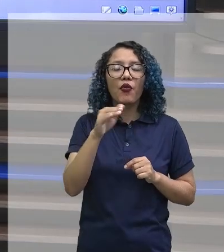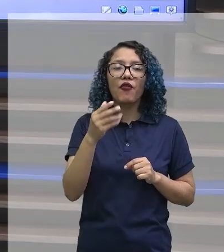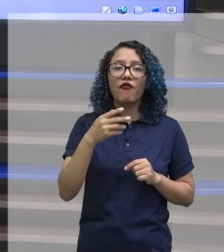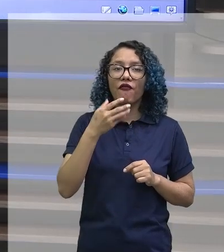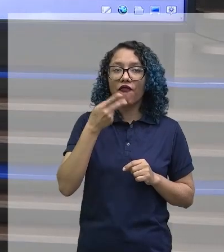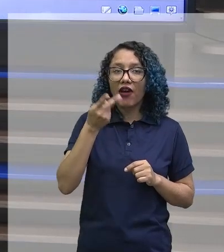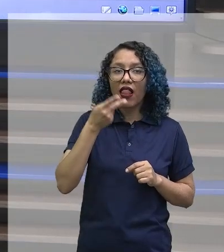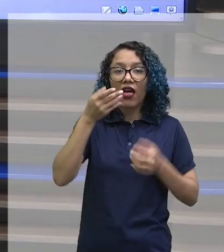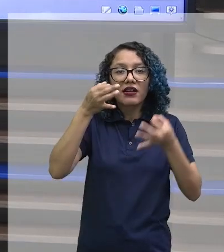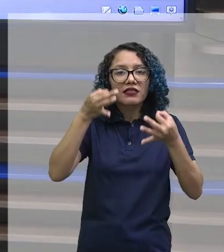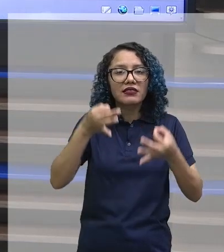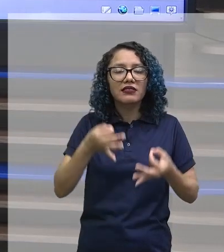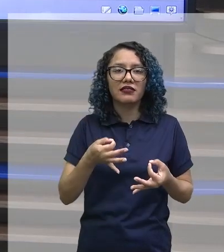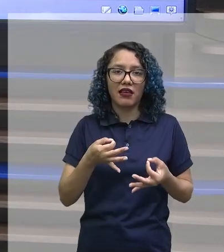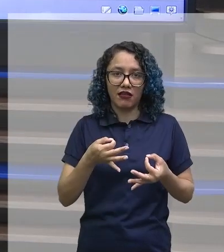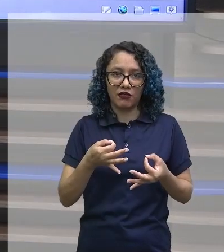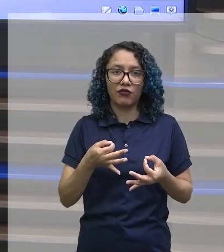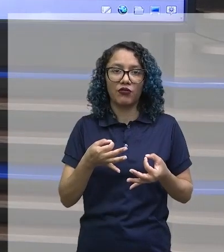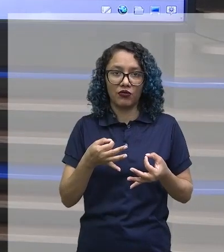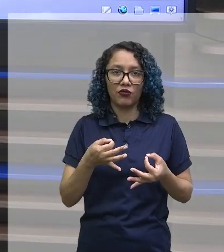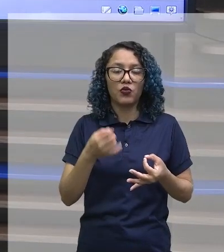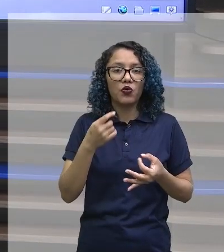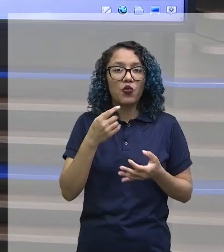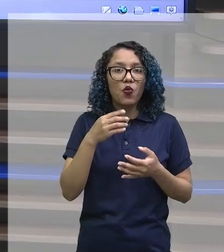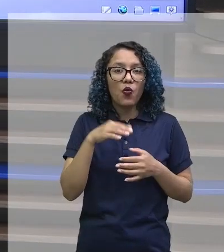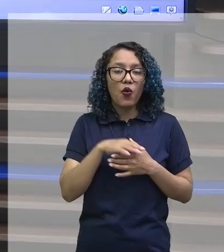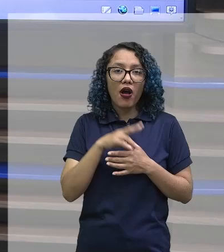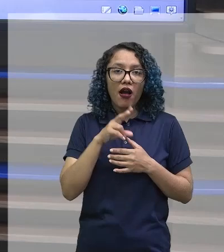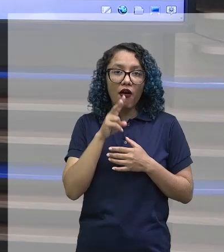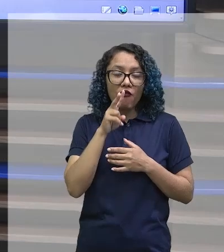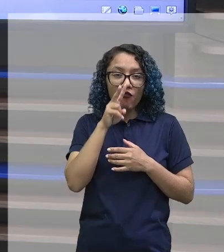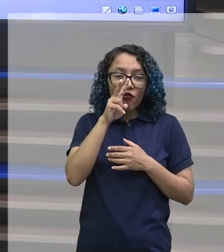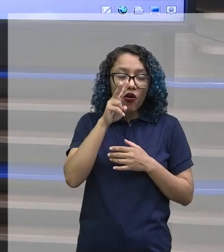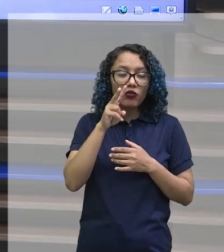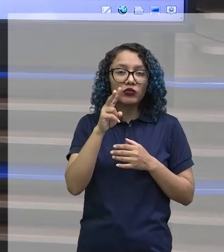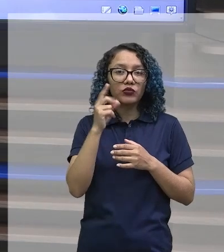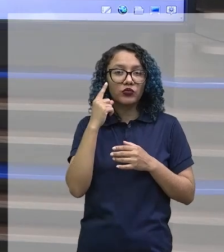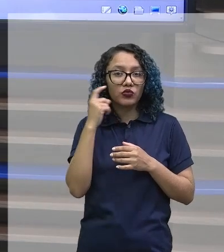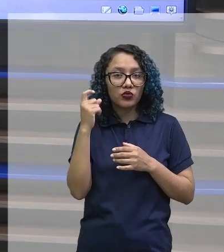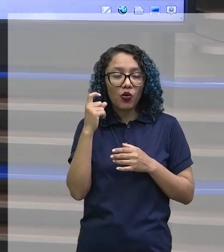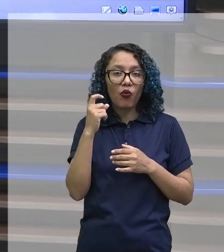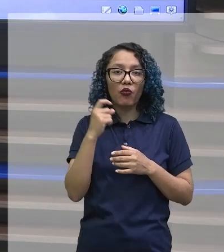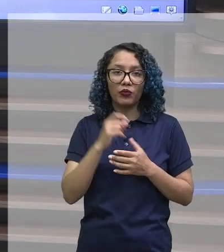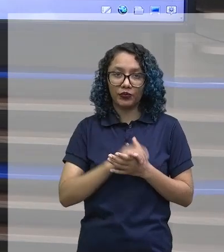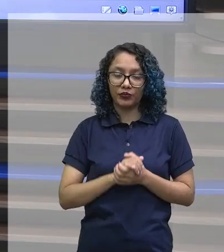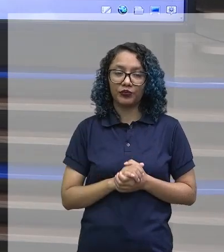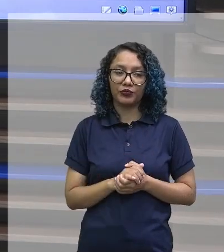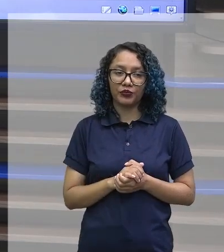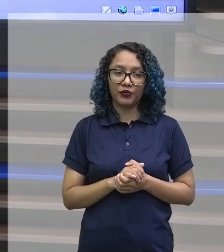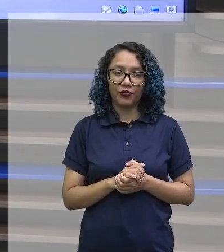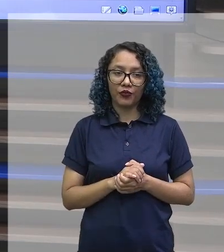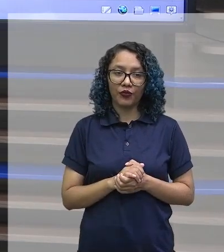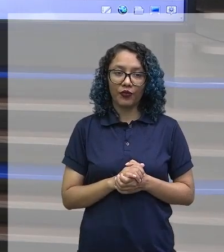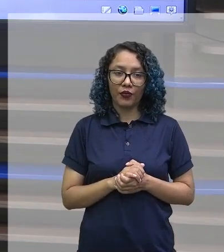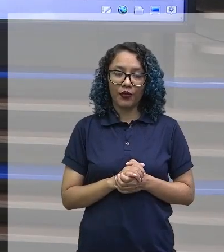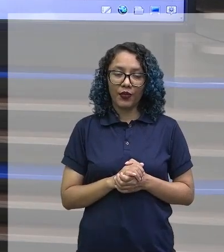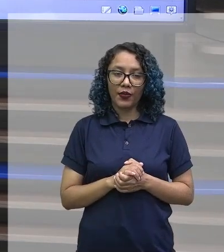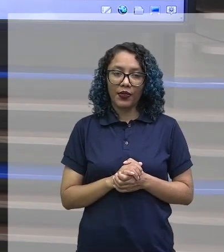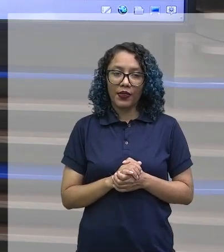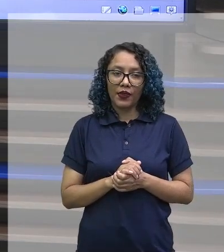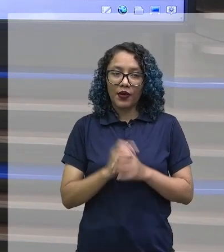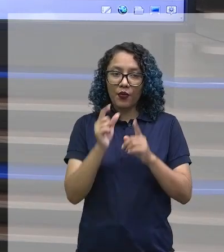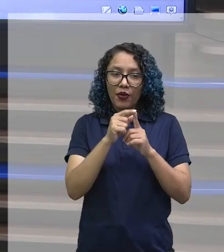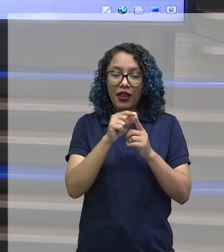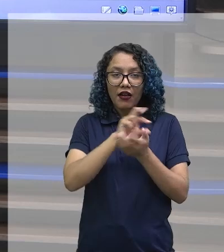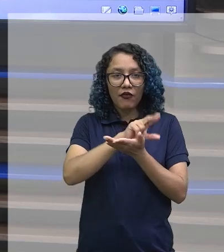onde está colocado esse acento gráfico. Então, na nossa língua, terão várias palavras